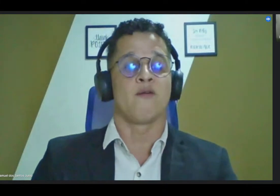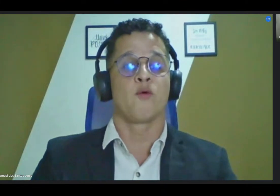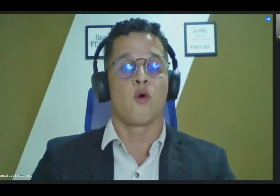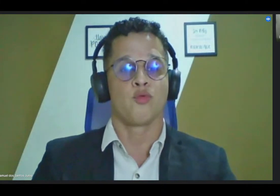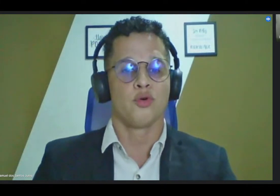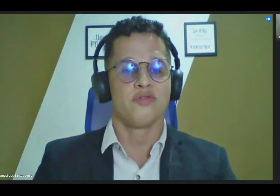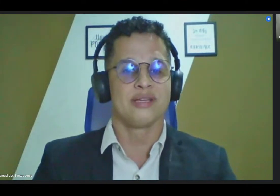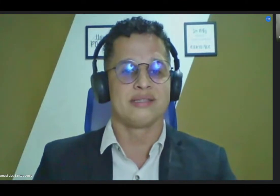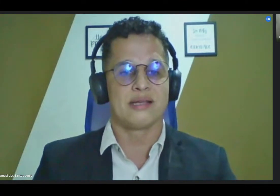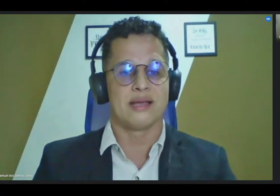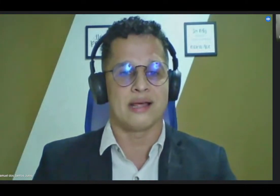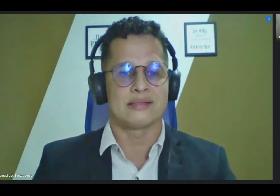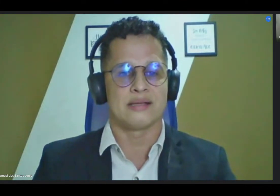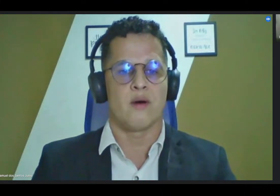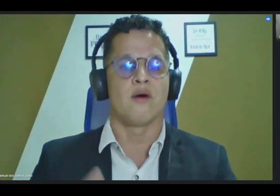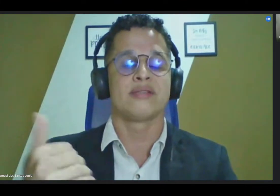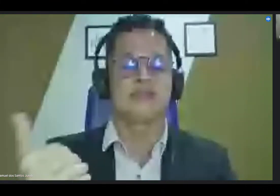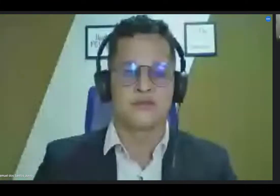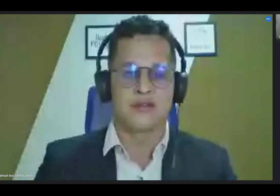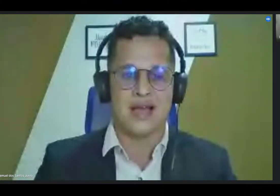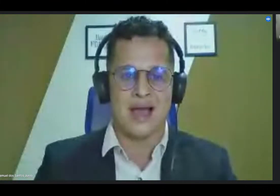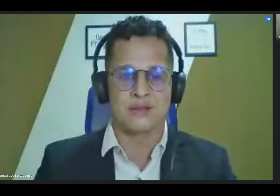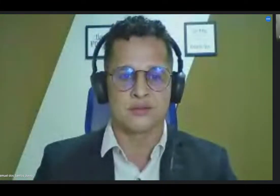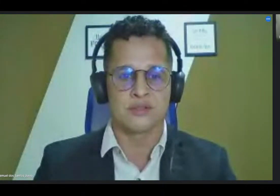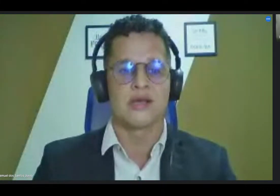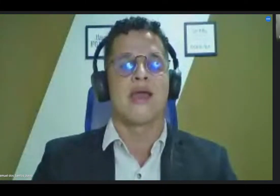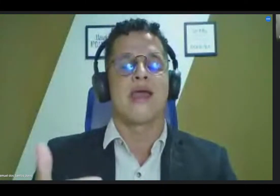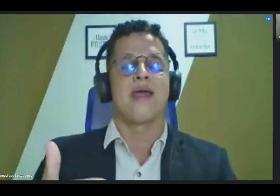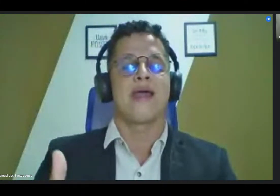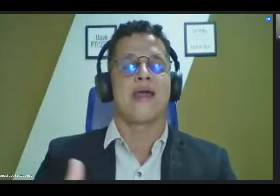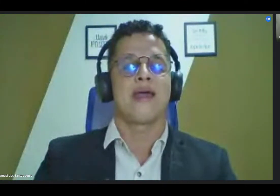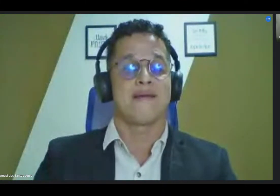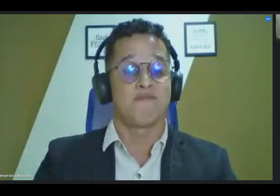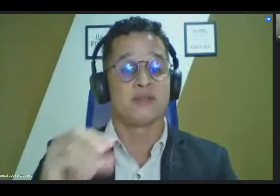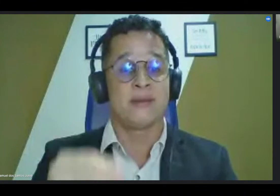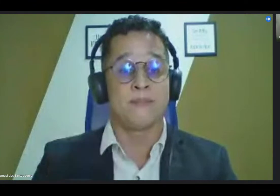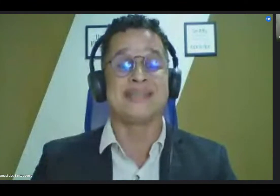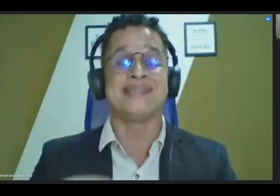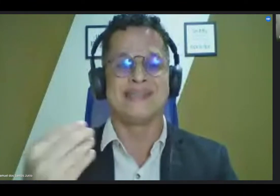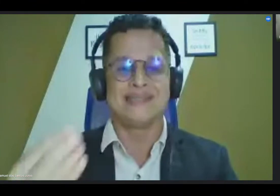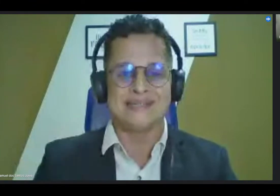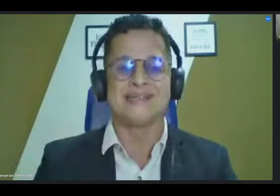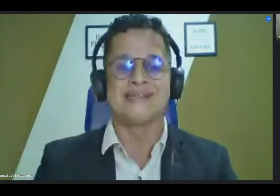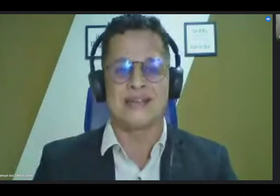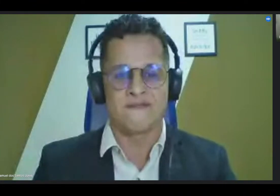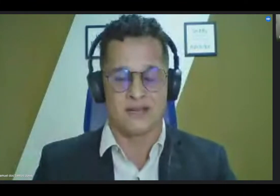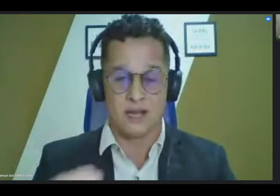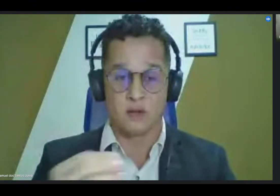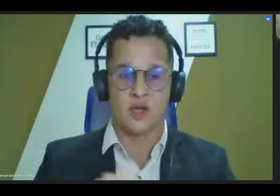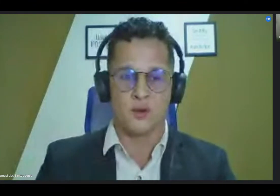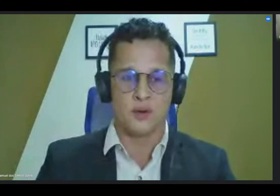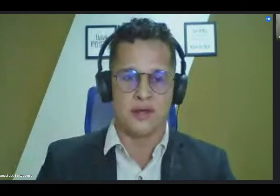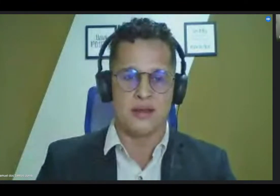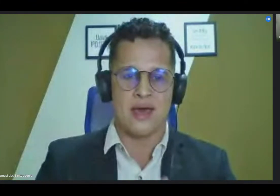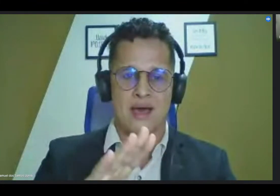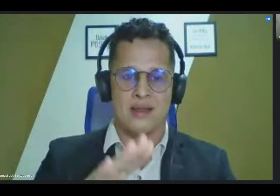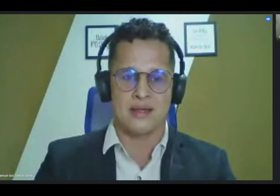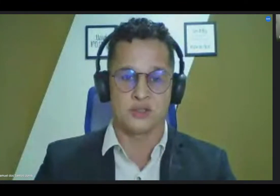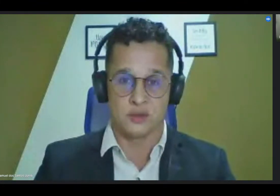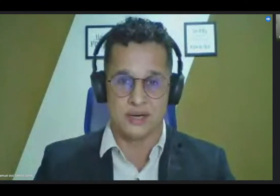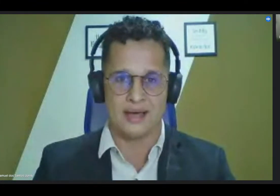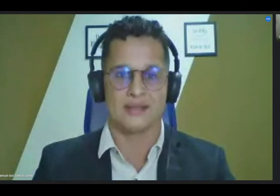estavam com dúvidas em relação aos certificados, você precisa se inscrever, não só